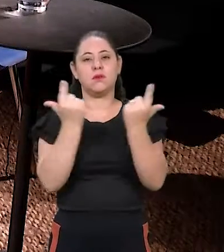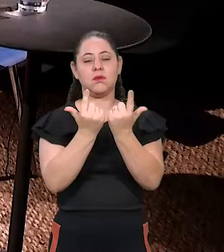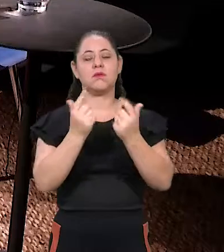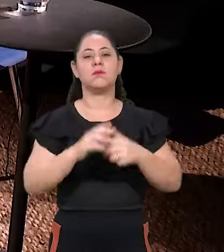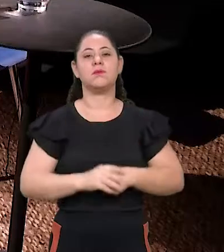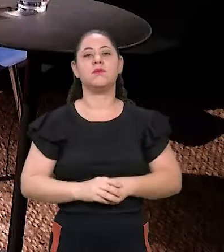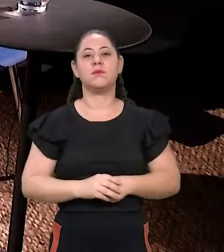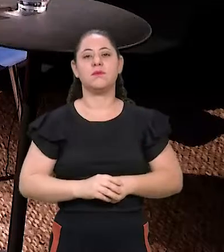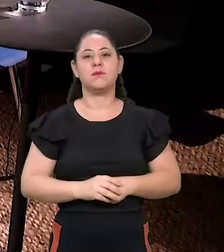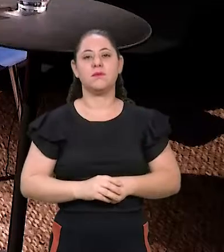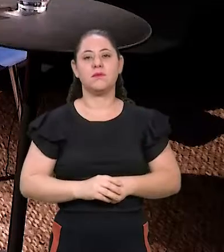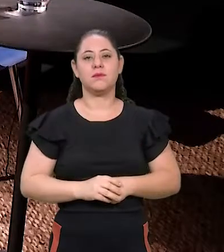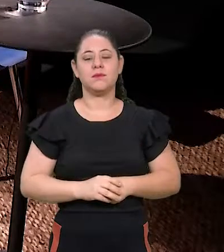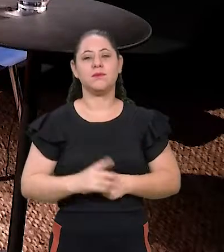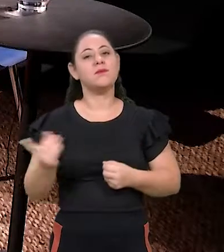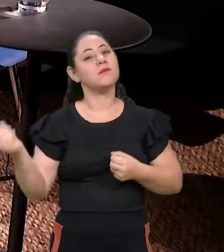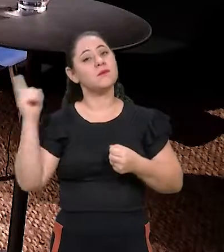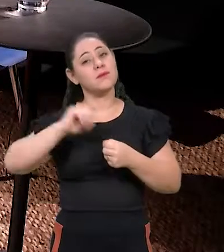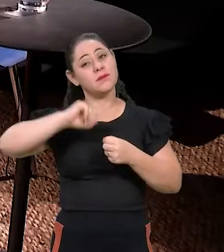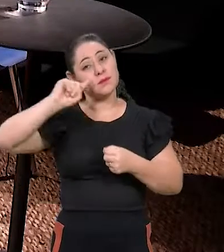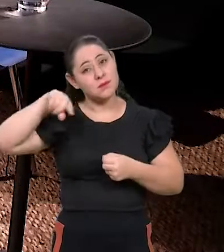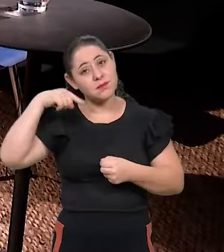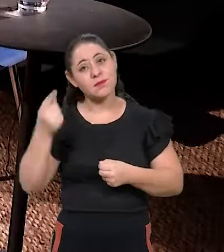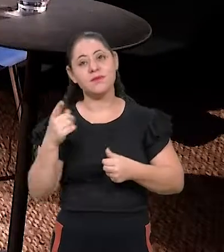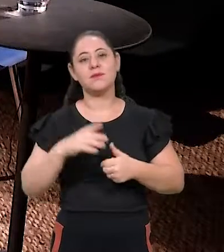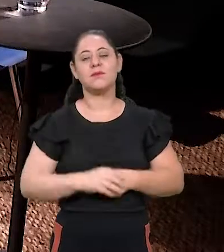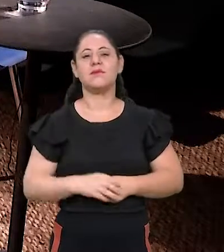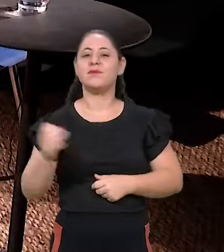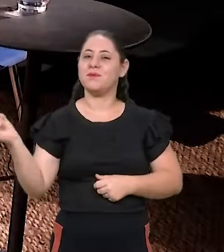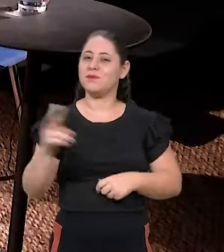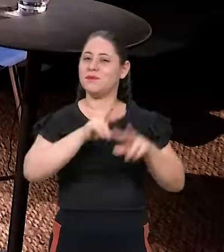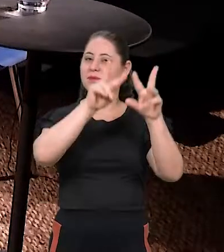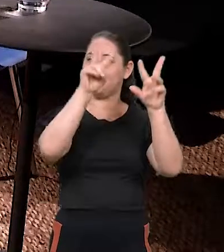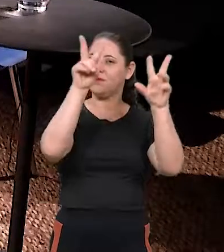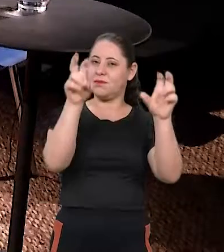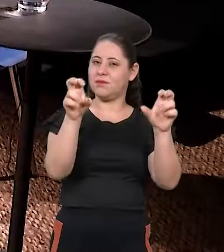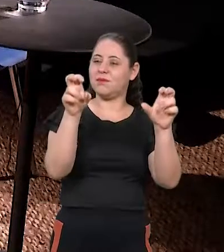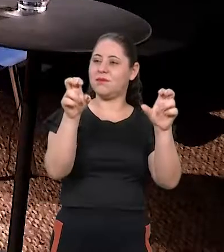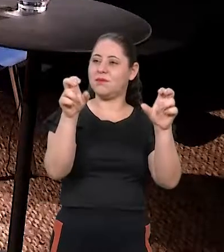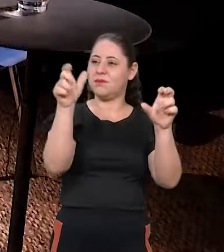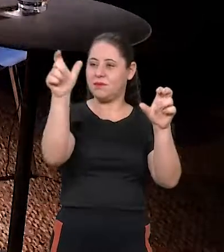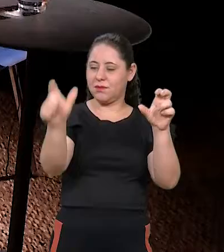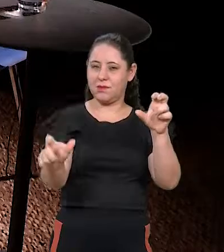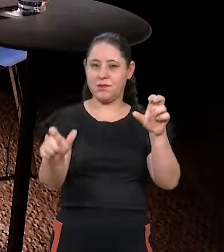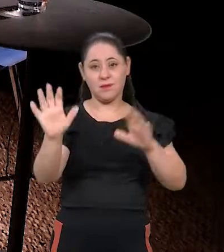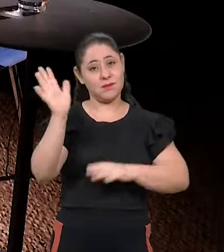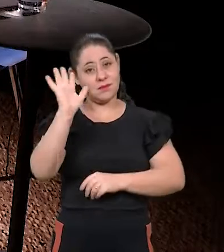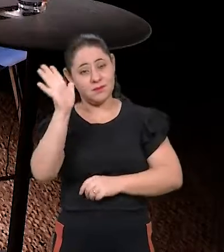Voltamos num próximo programa com um novo tema, com um novo entrevistado. Até lá. Tchau, tchau.